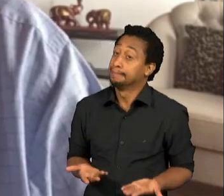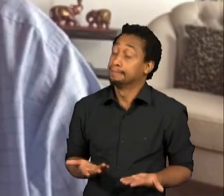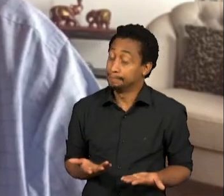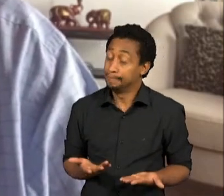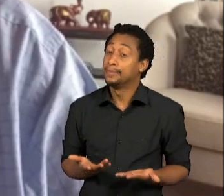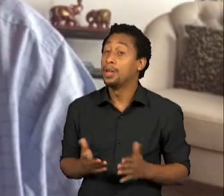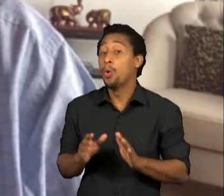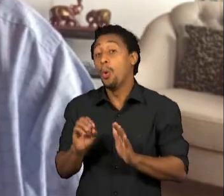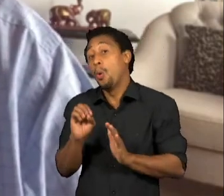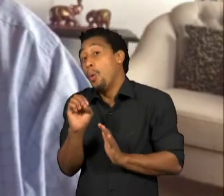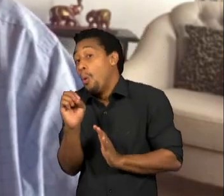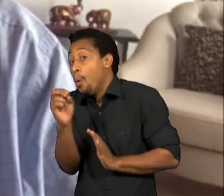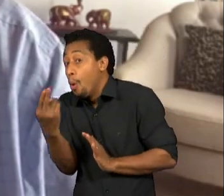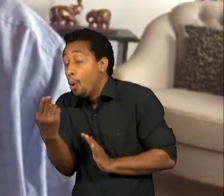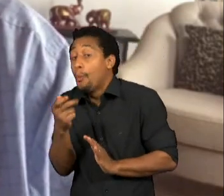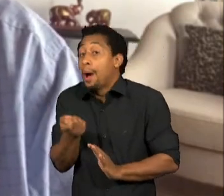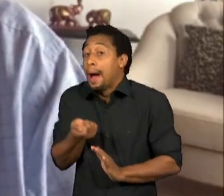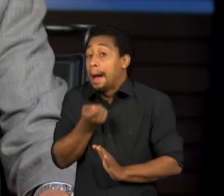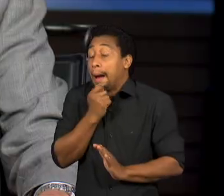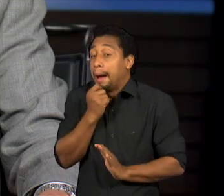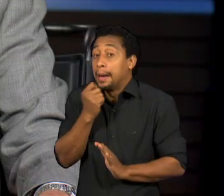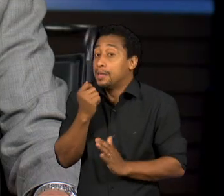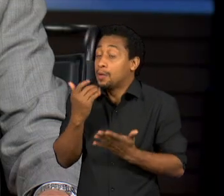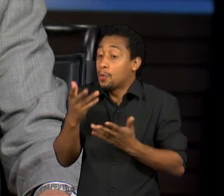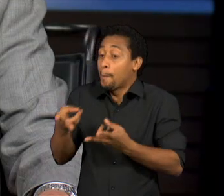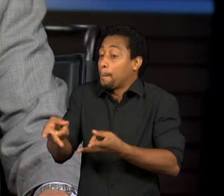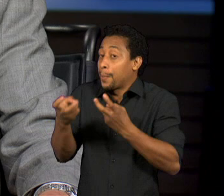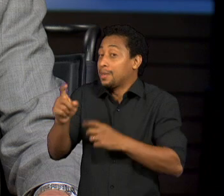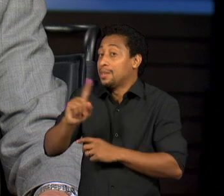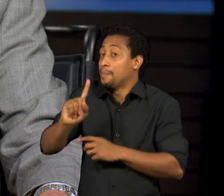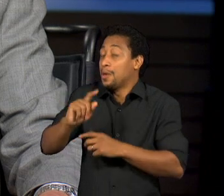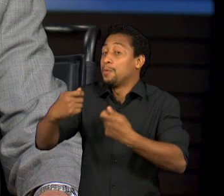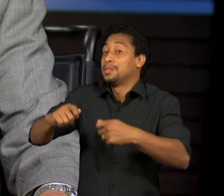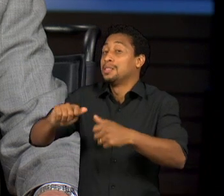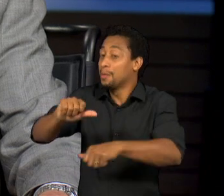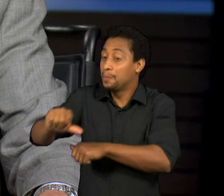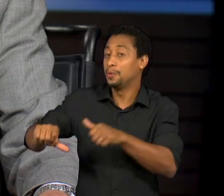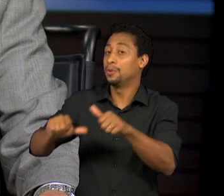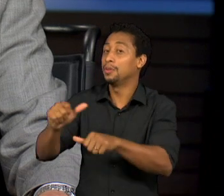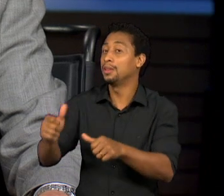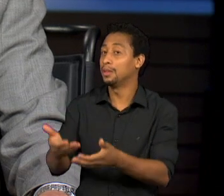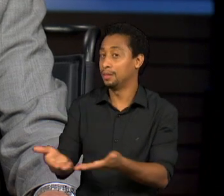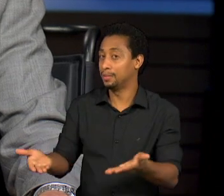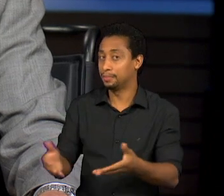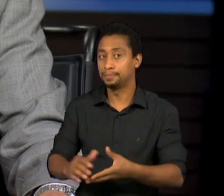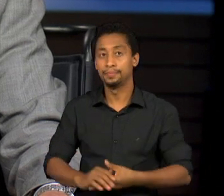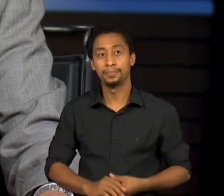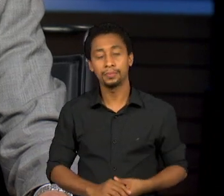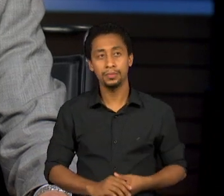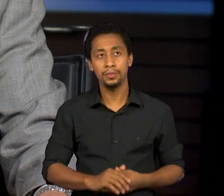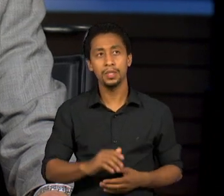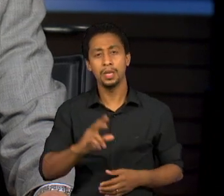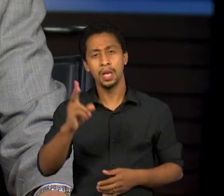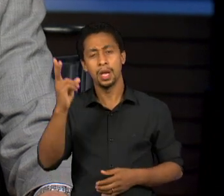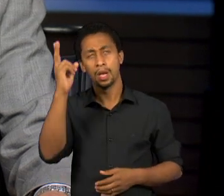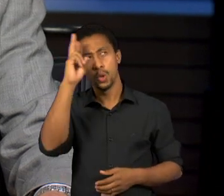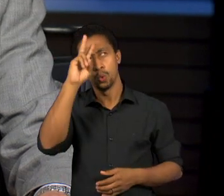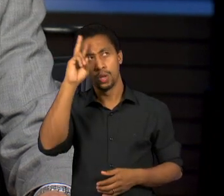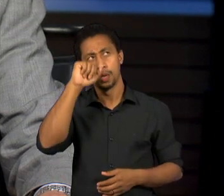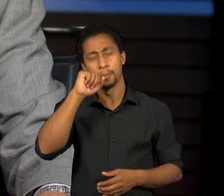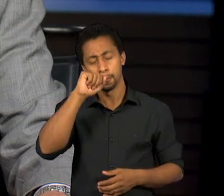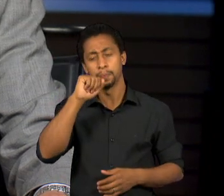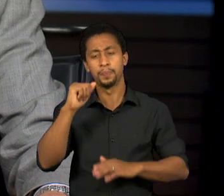colocaram no radar ainda que precisam mudar. Eu lembro que essa questão de que as empresas